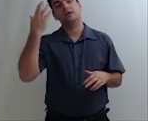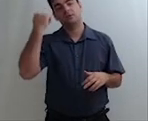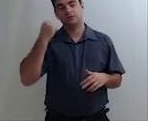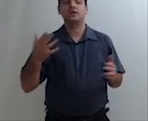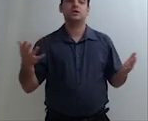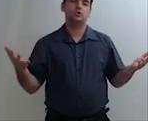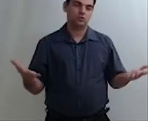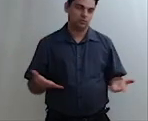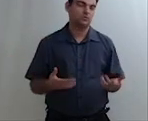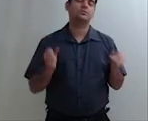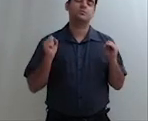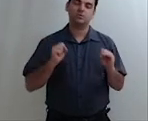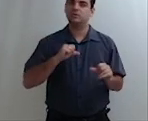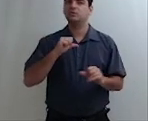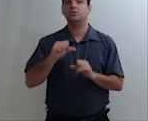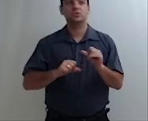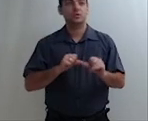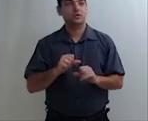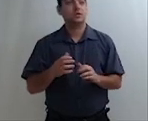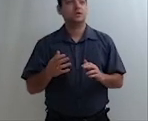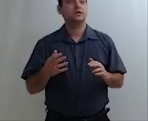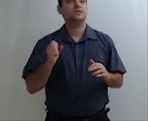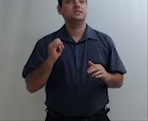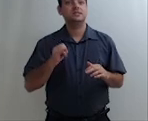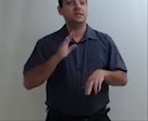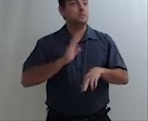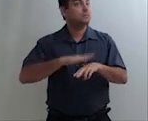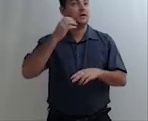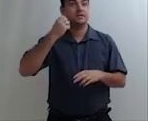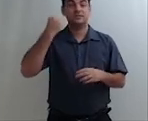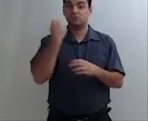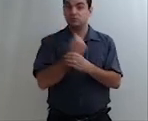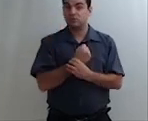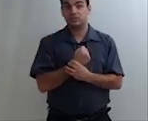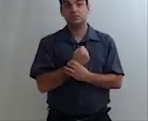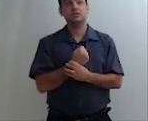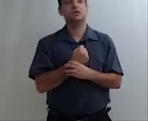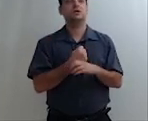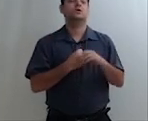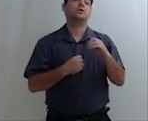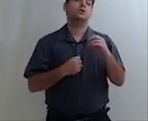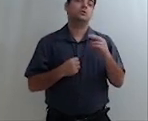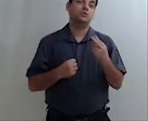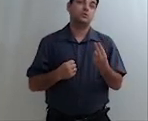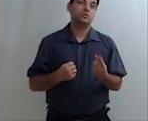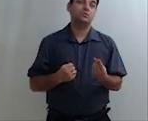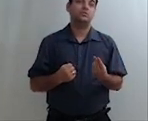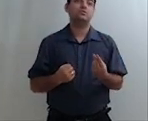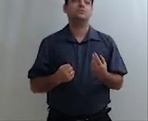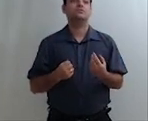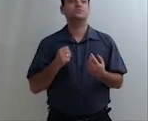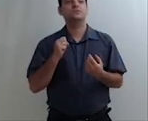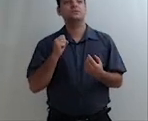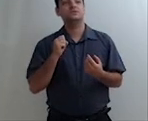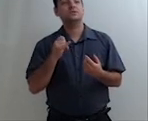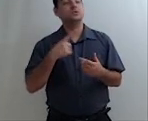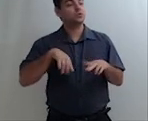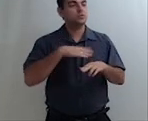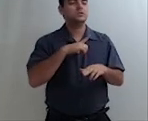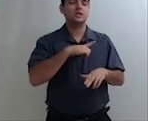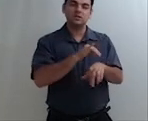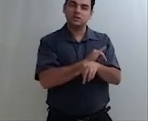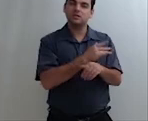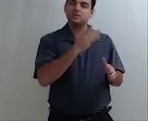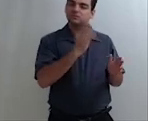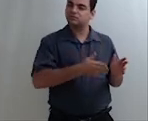mudança que quanto maior seja o grau de descumprimento menor será a confiança admitida à prova